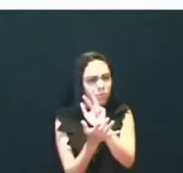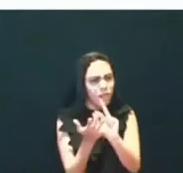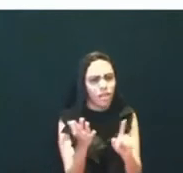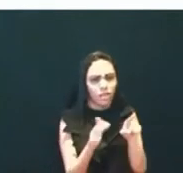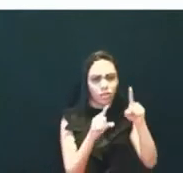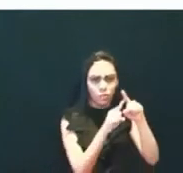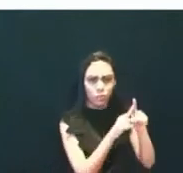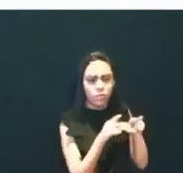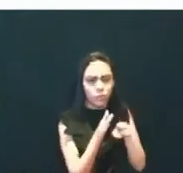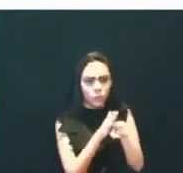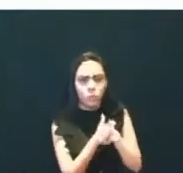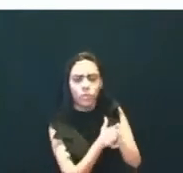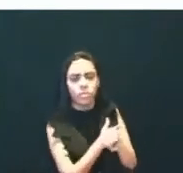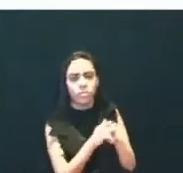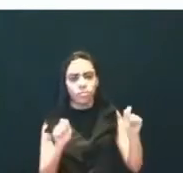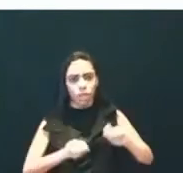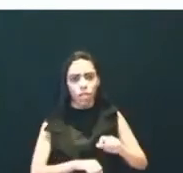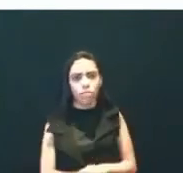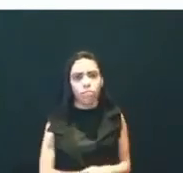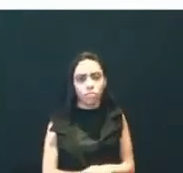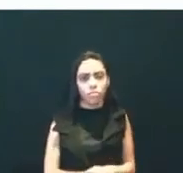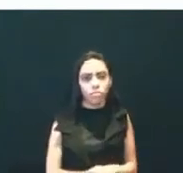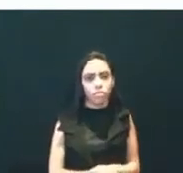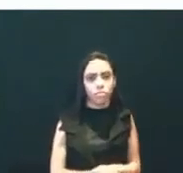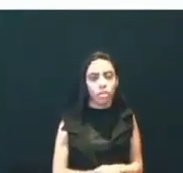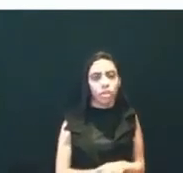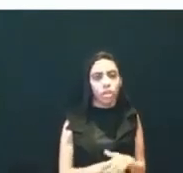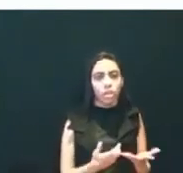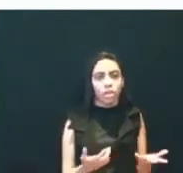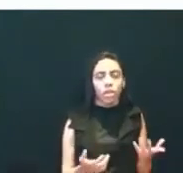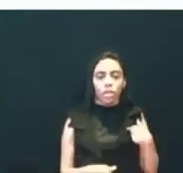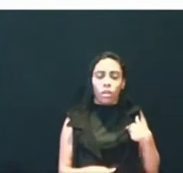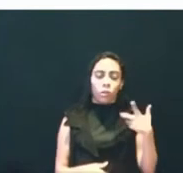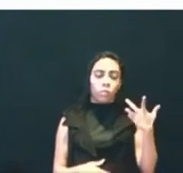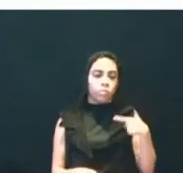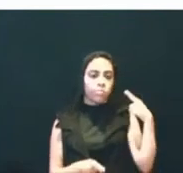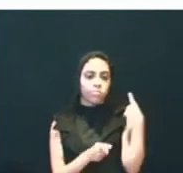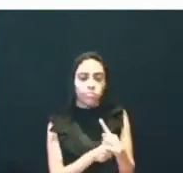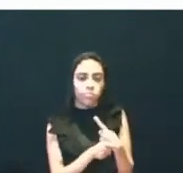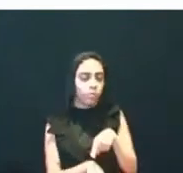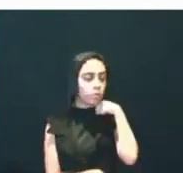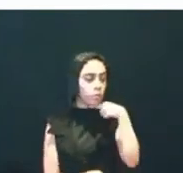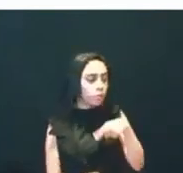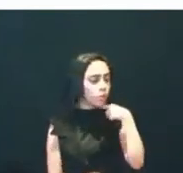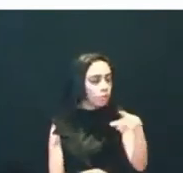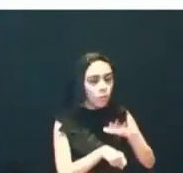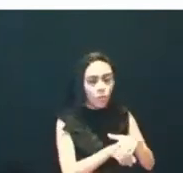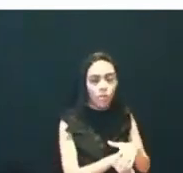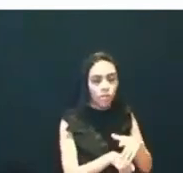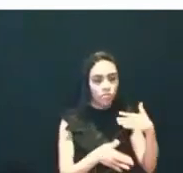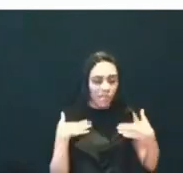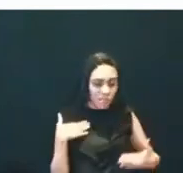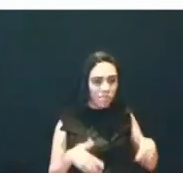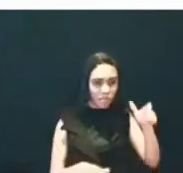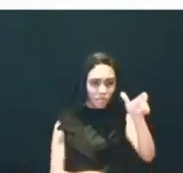seja pelo estudo imunofenotipagem, seja pelo estudo citogenético, e eu não encontro nada de doença. Então,